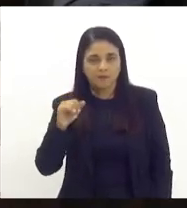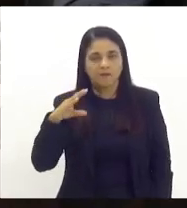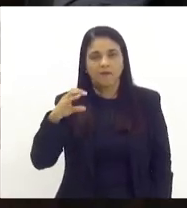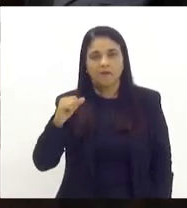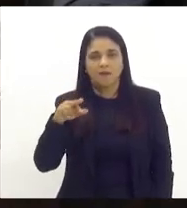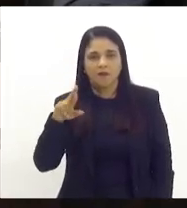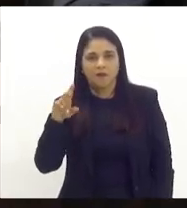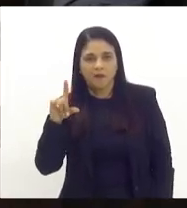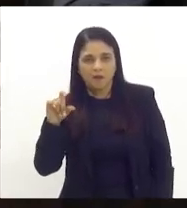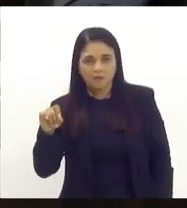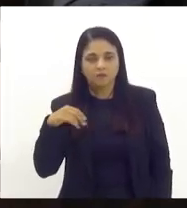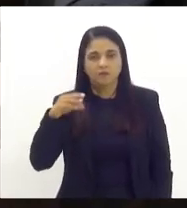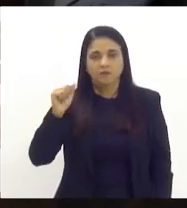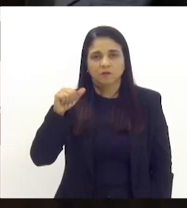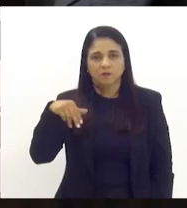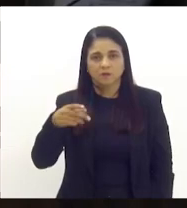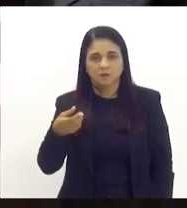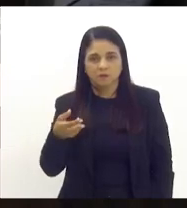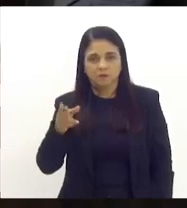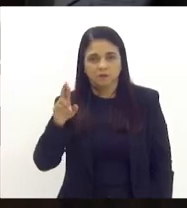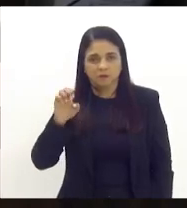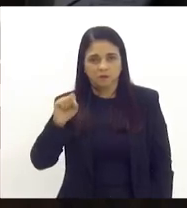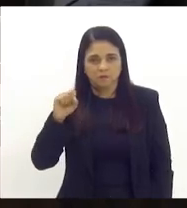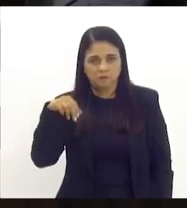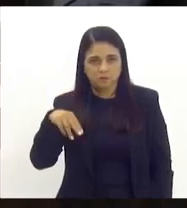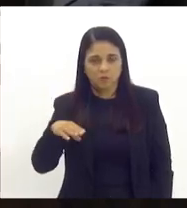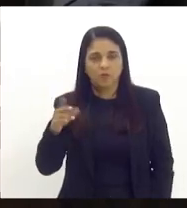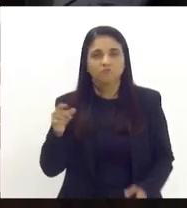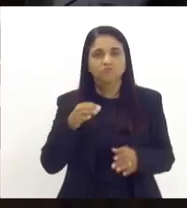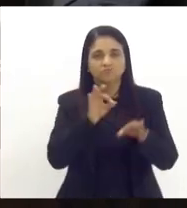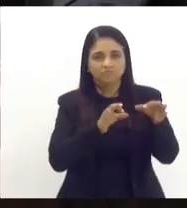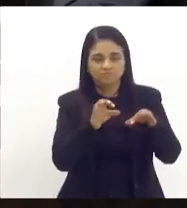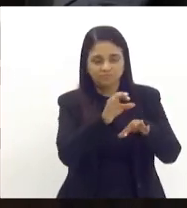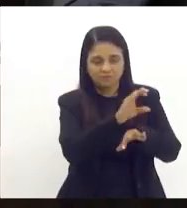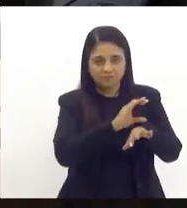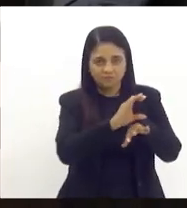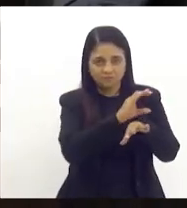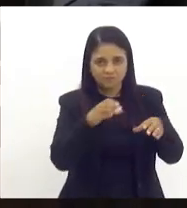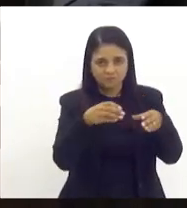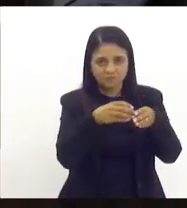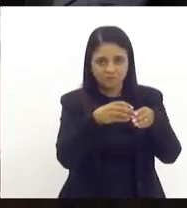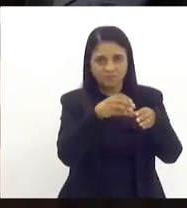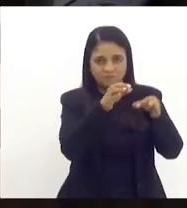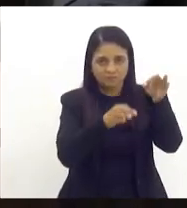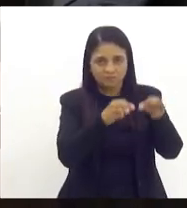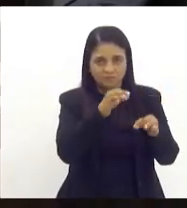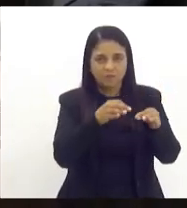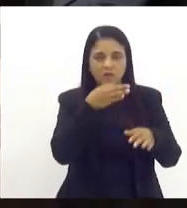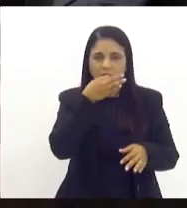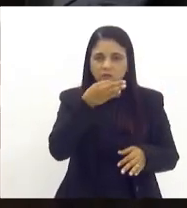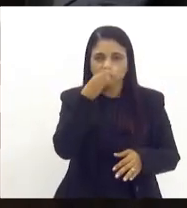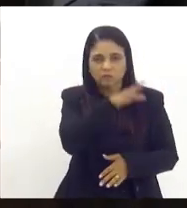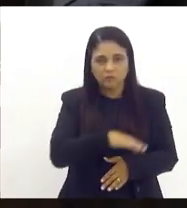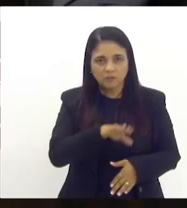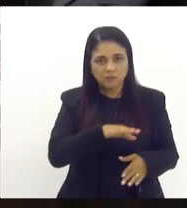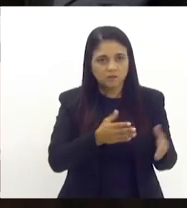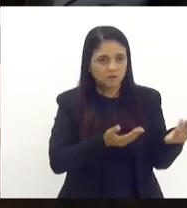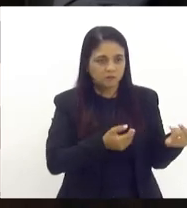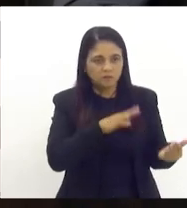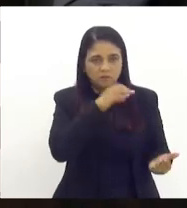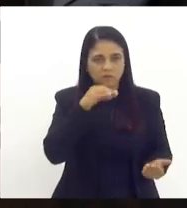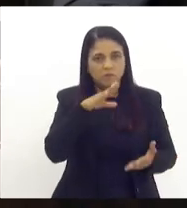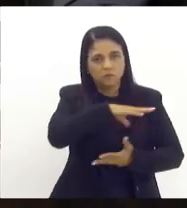Anderson Moraes pendente parecendo as comissões de constituições de Justiça de assuntos da Criança e do Adolescente